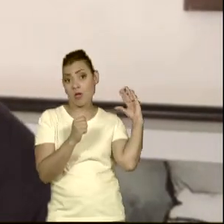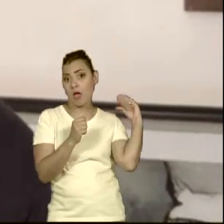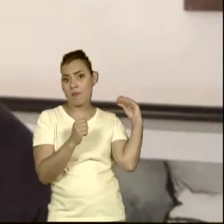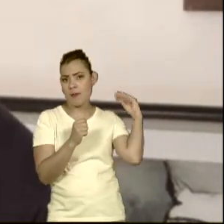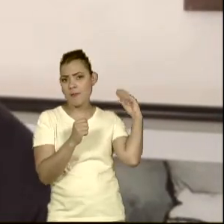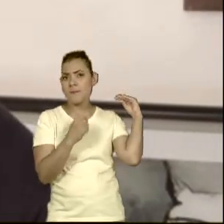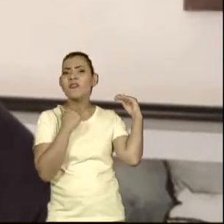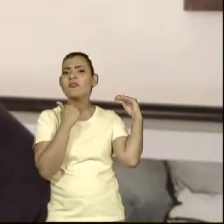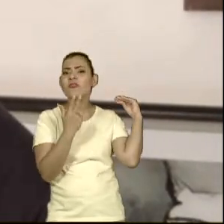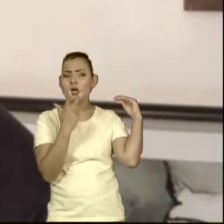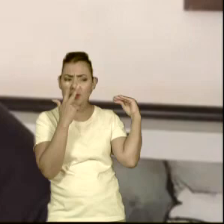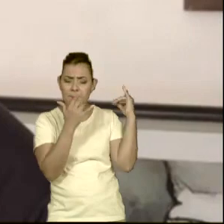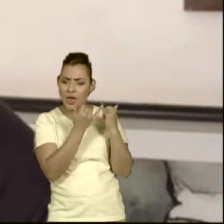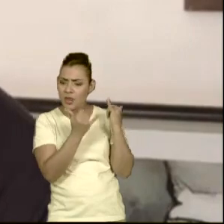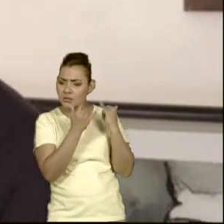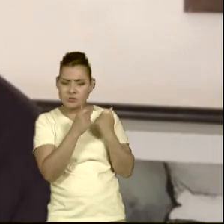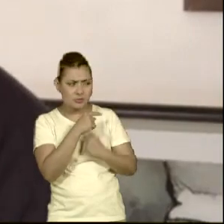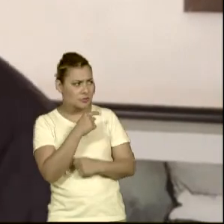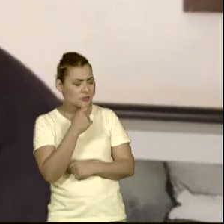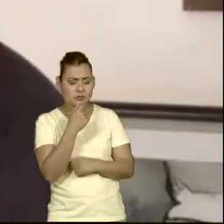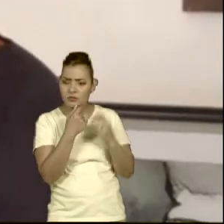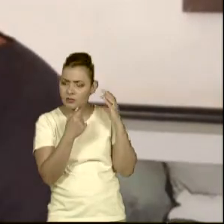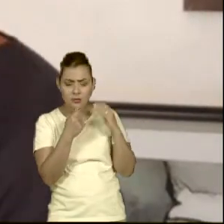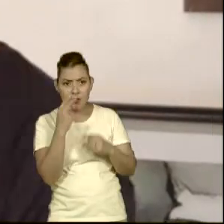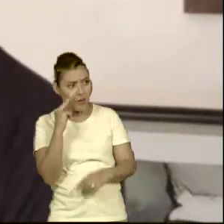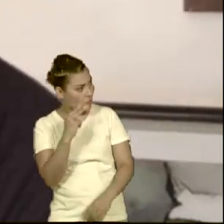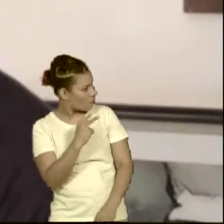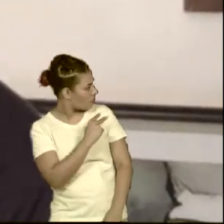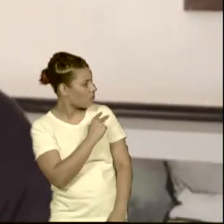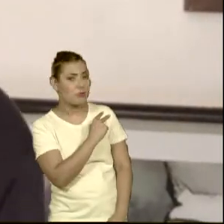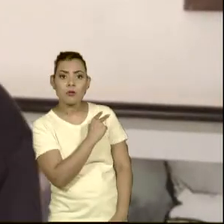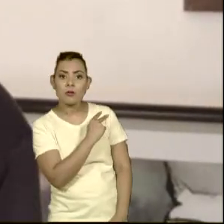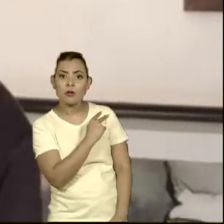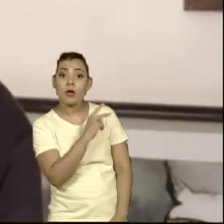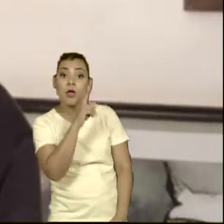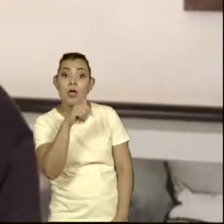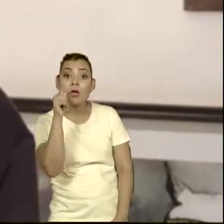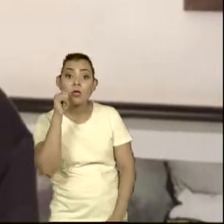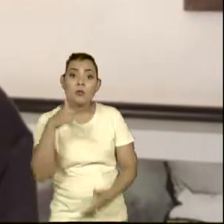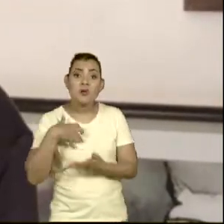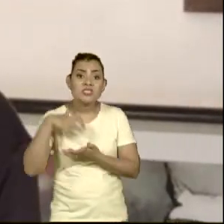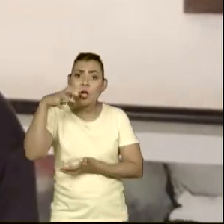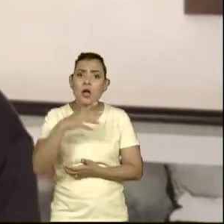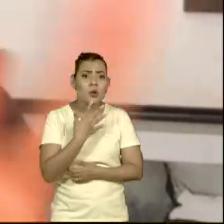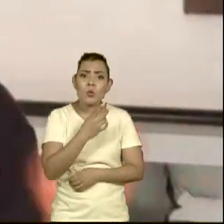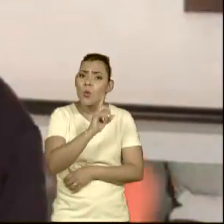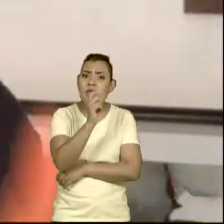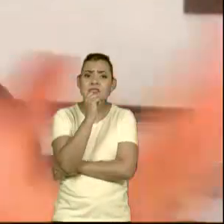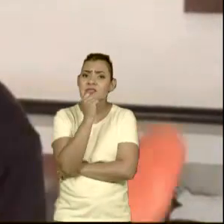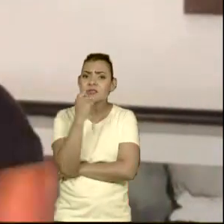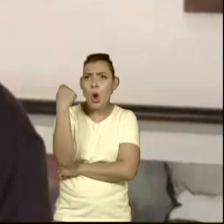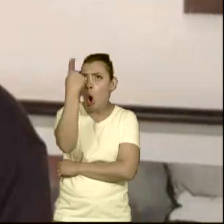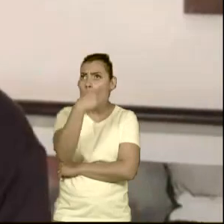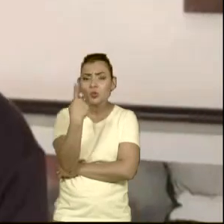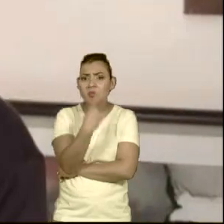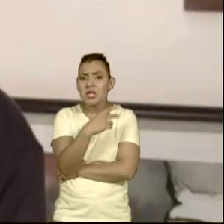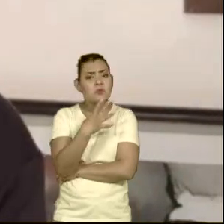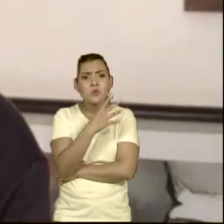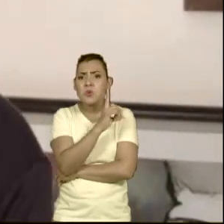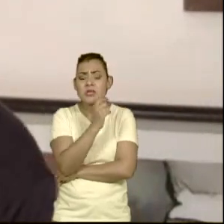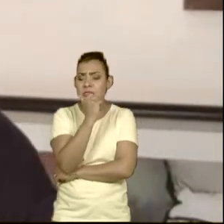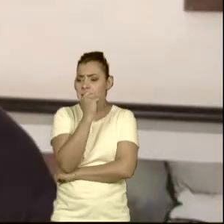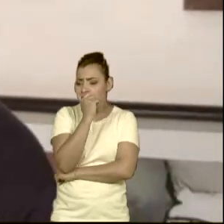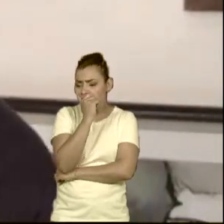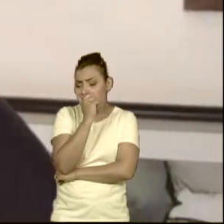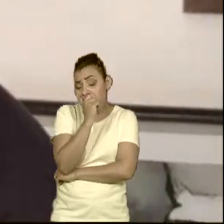muito familiar. E eu olhei pra trás, era uma senhora que eu não conhecia, o rosto dela eu não